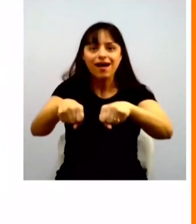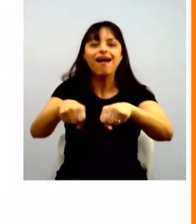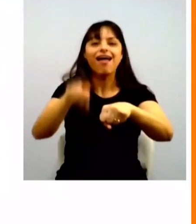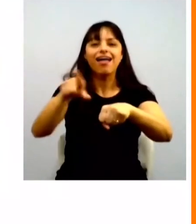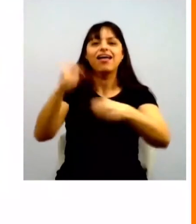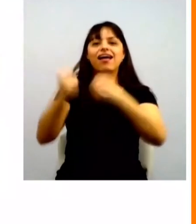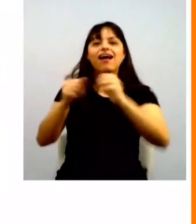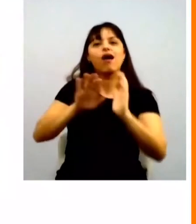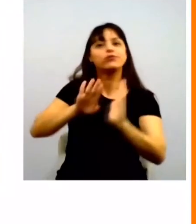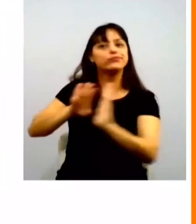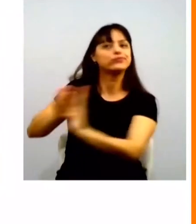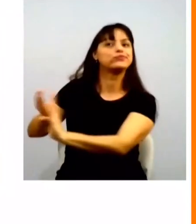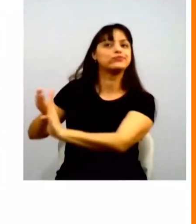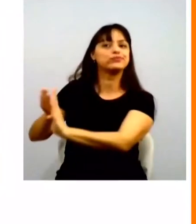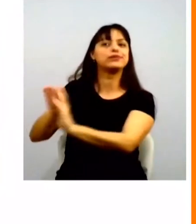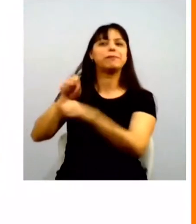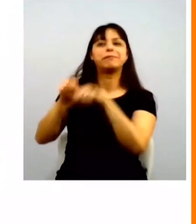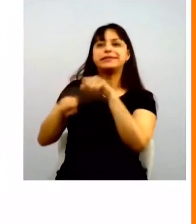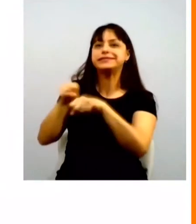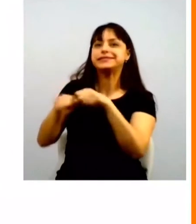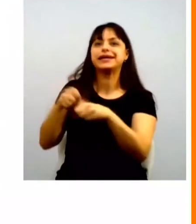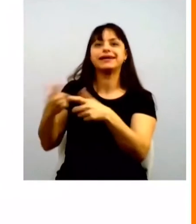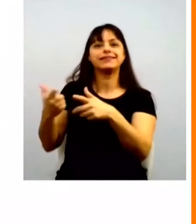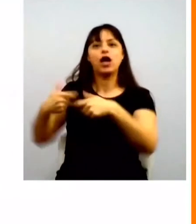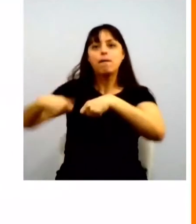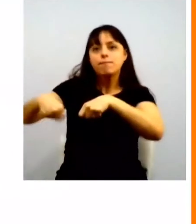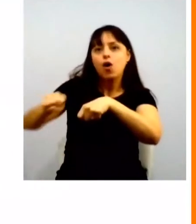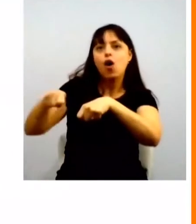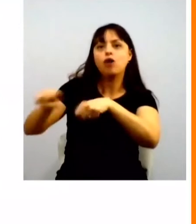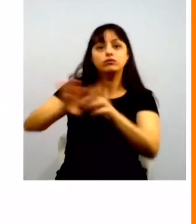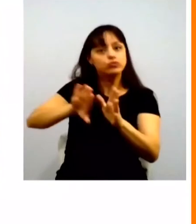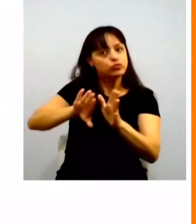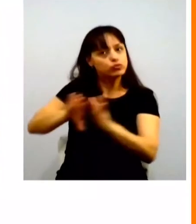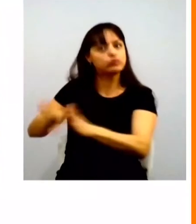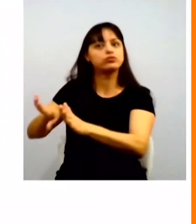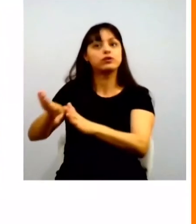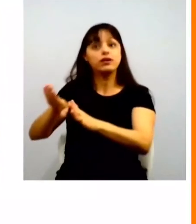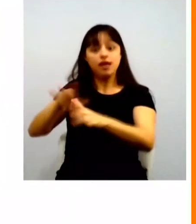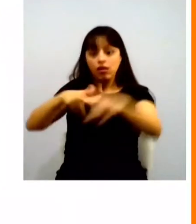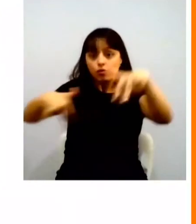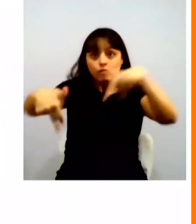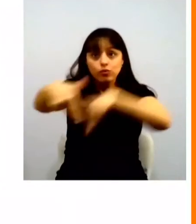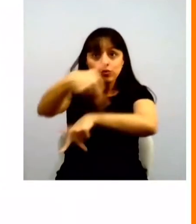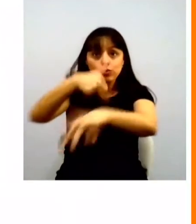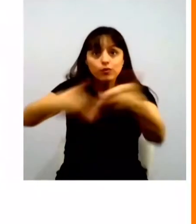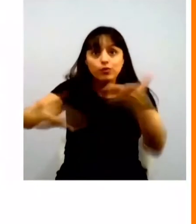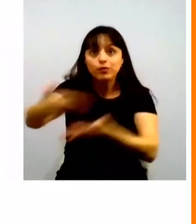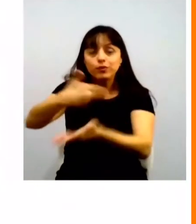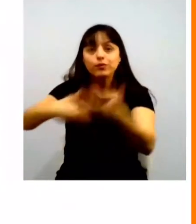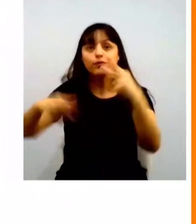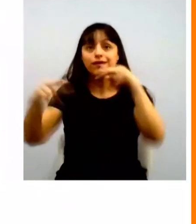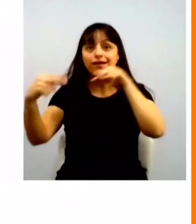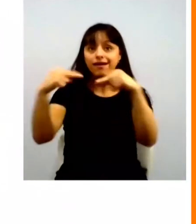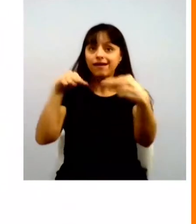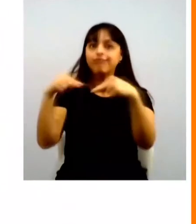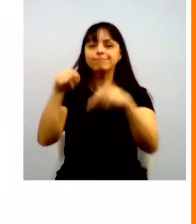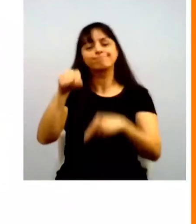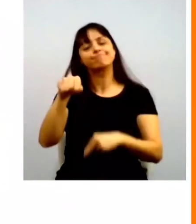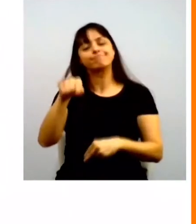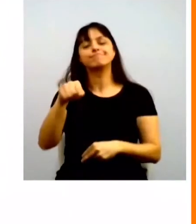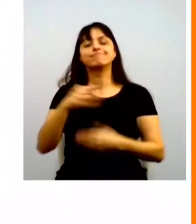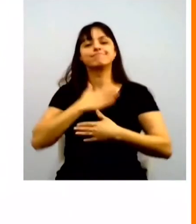e as bicicletas e as motos, nós, nesse sentido, estamos em um tema bastante importante. E não